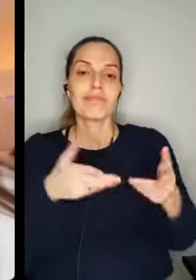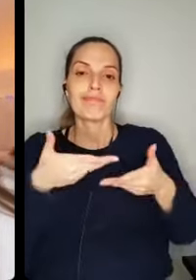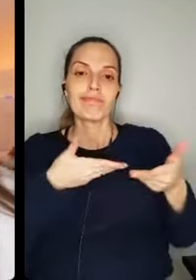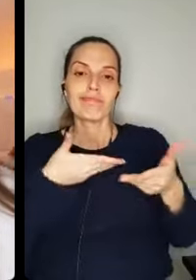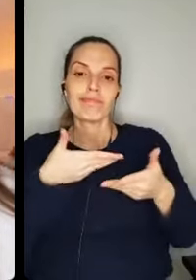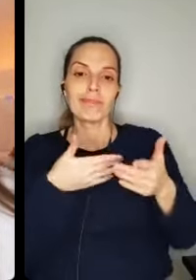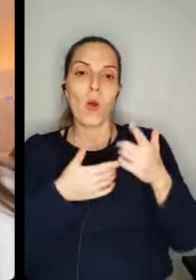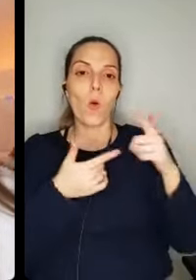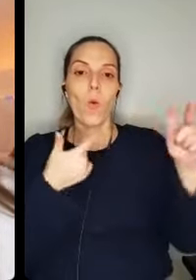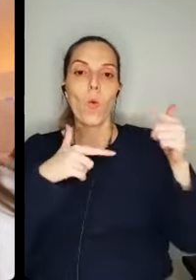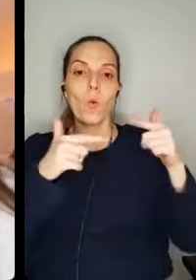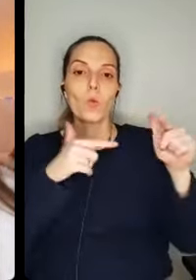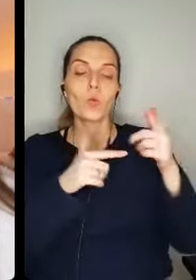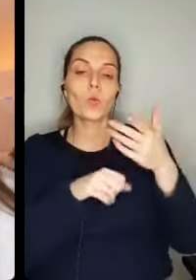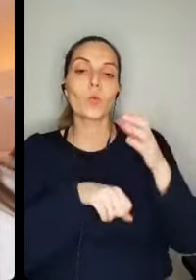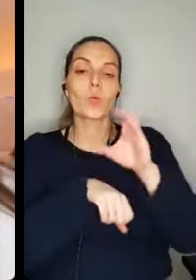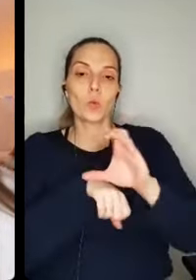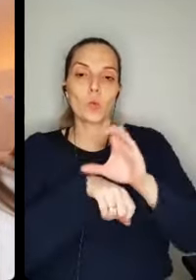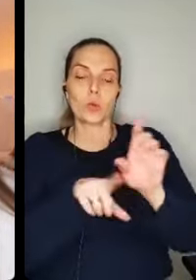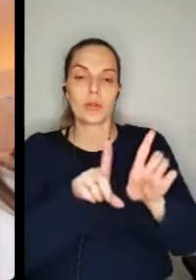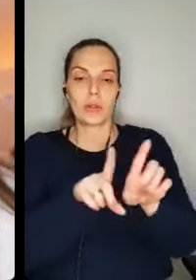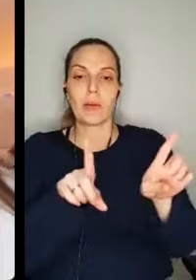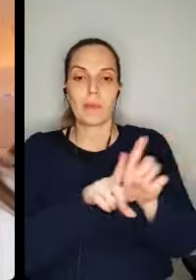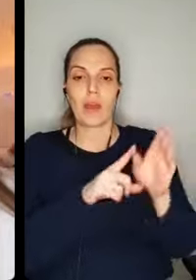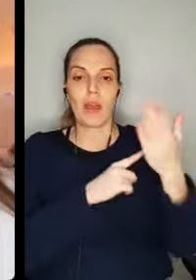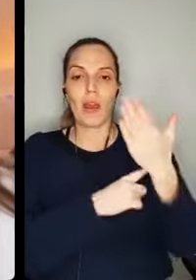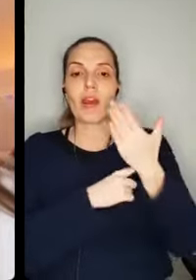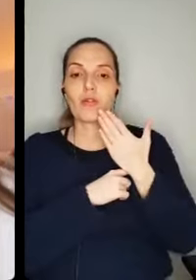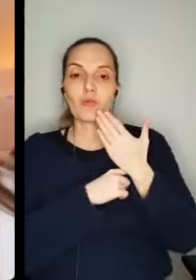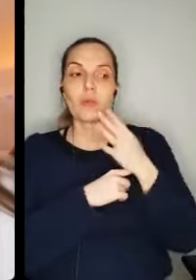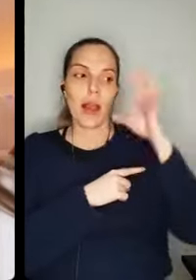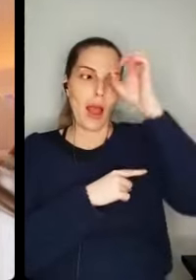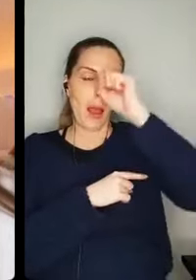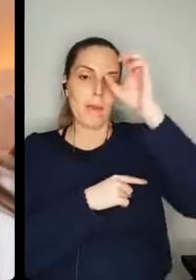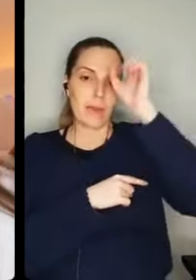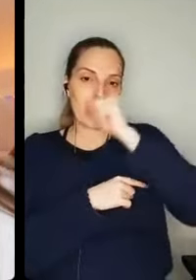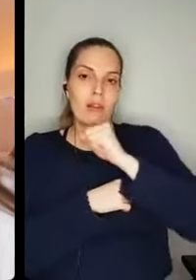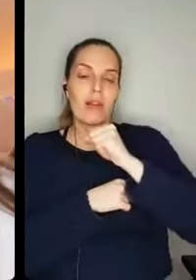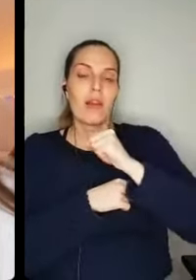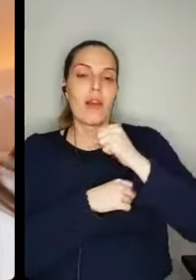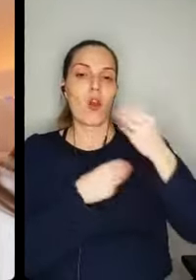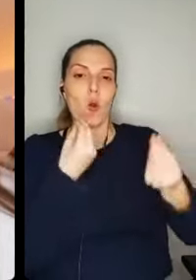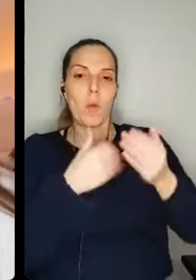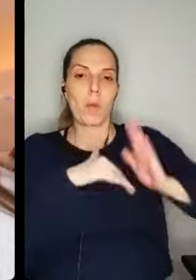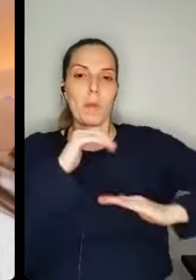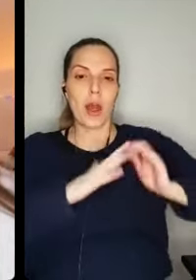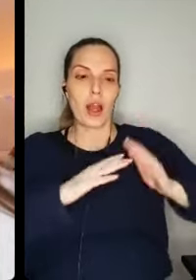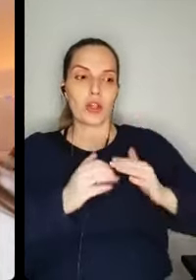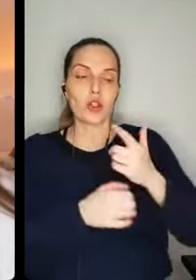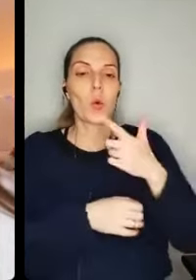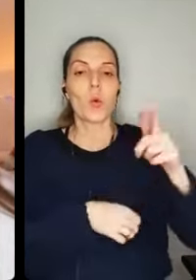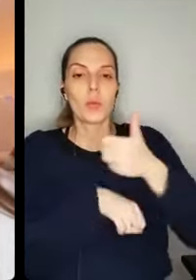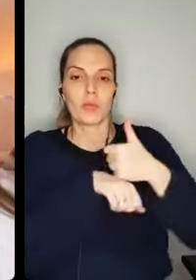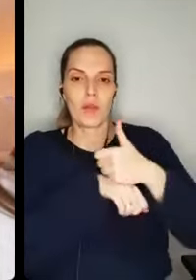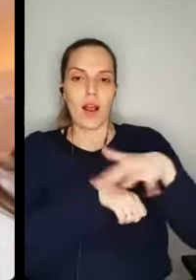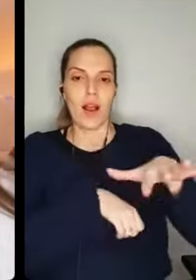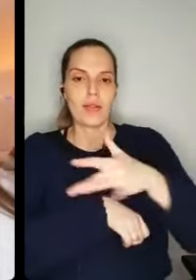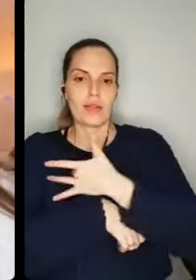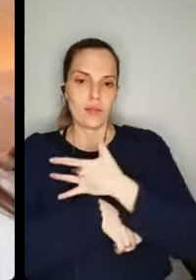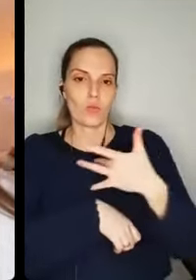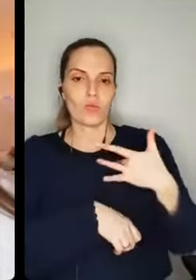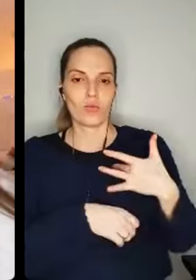outros cursos, que também acaba nos ensinando muito sobre a atuação de outros profissionais da saúde nas mais diferentes áreas, né?